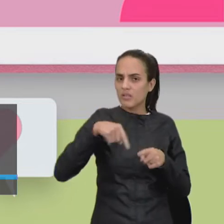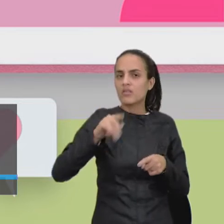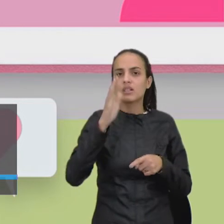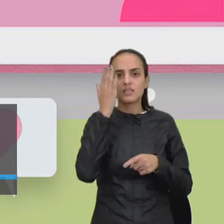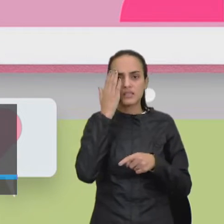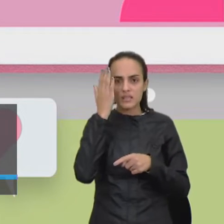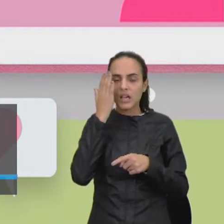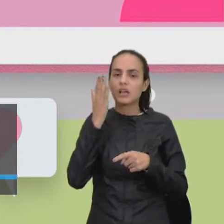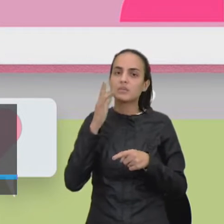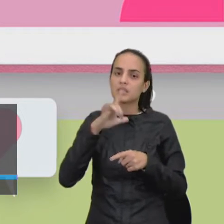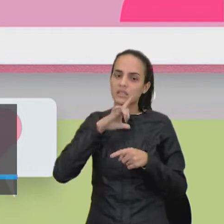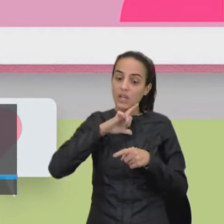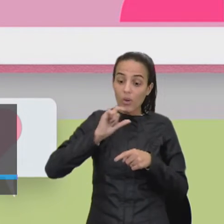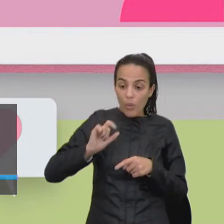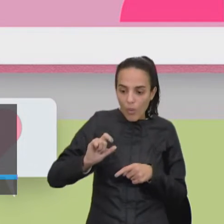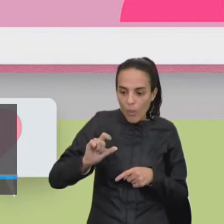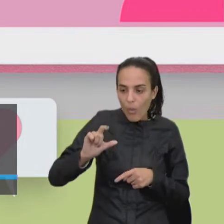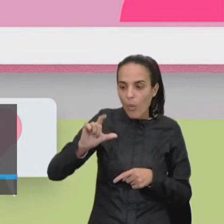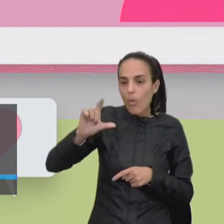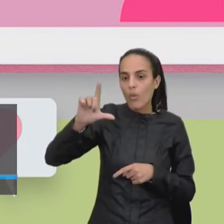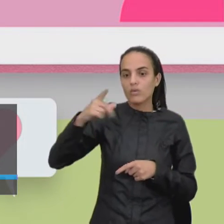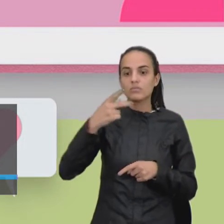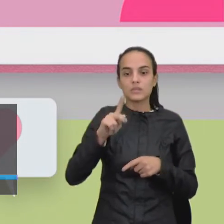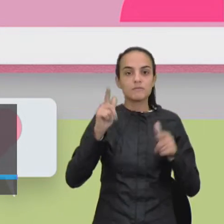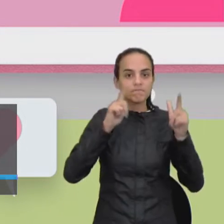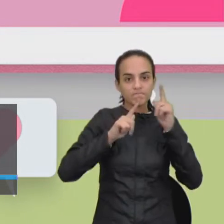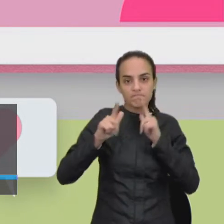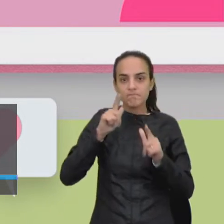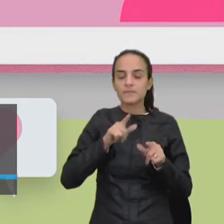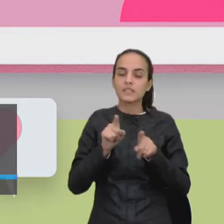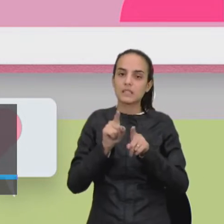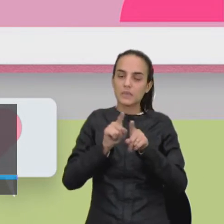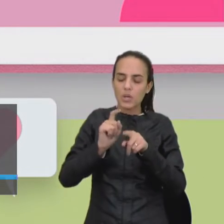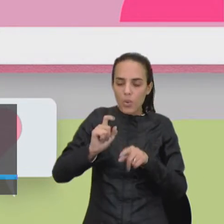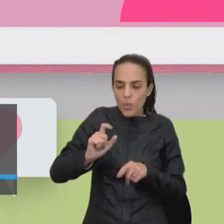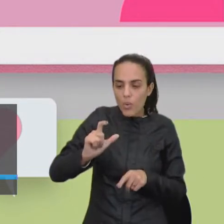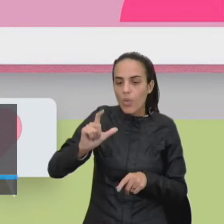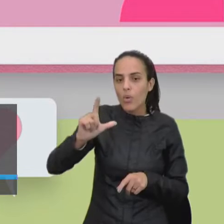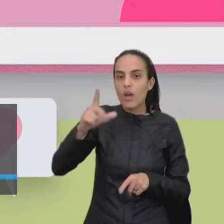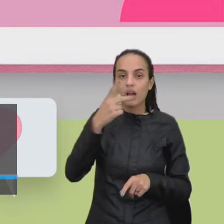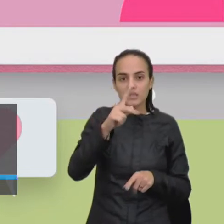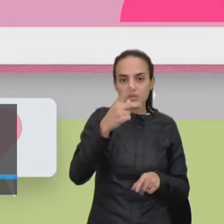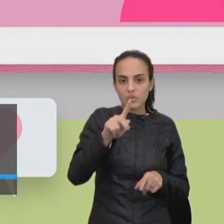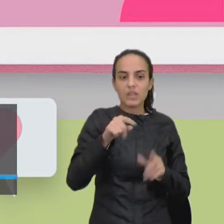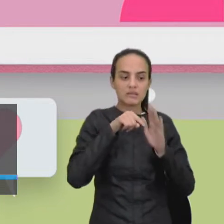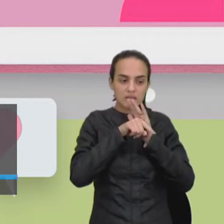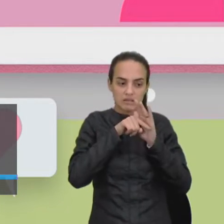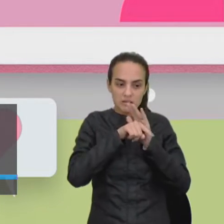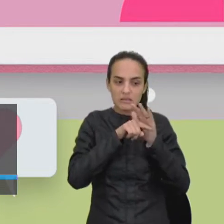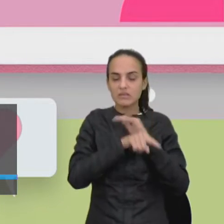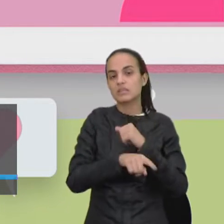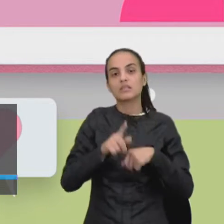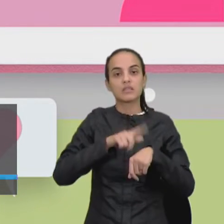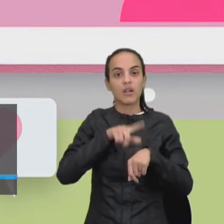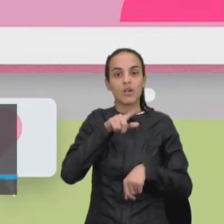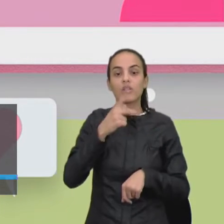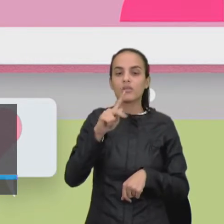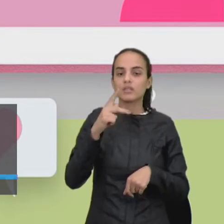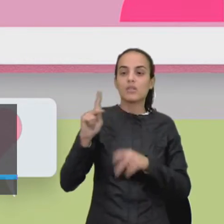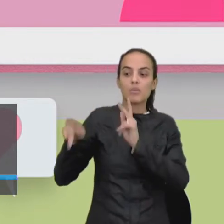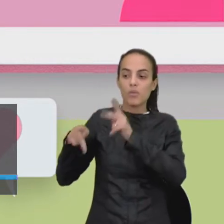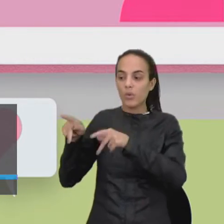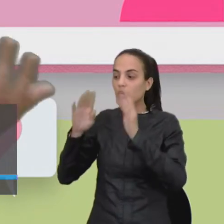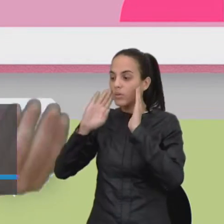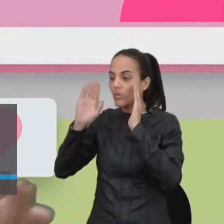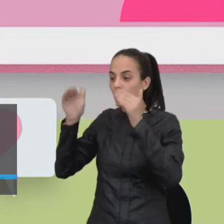acaba aumentando o seu alcance, também aumenta a sua ressonância e automaticamente o seu